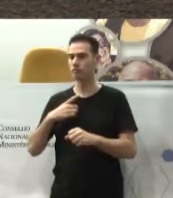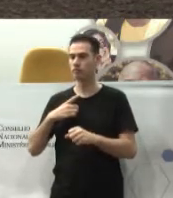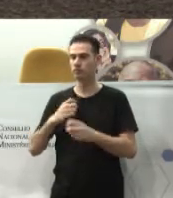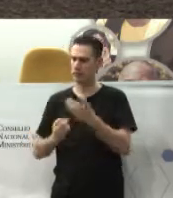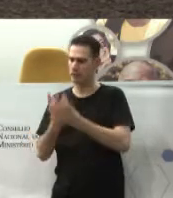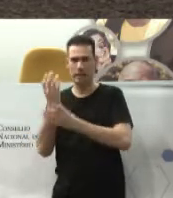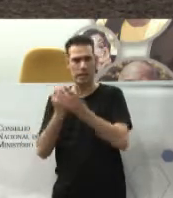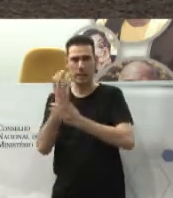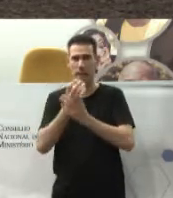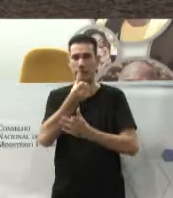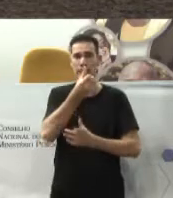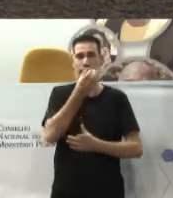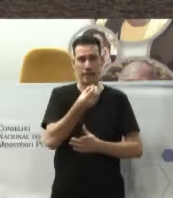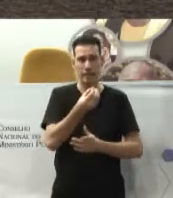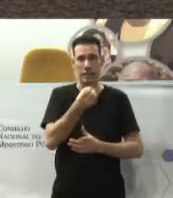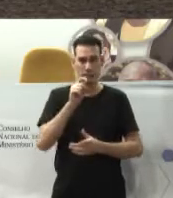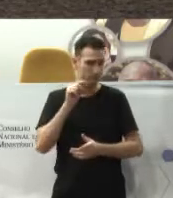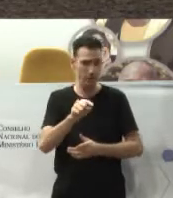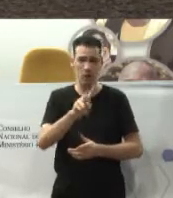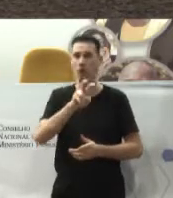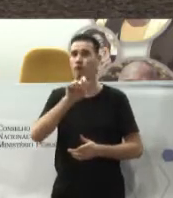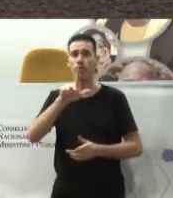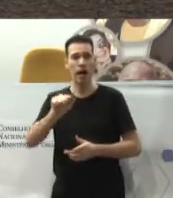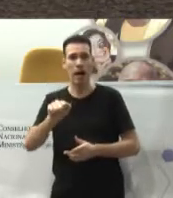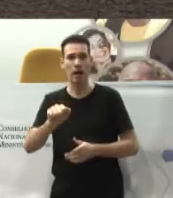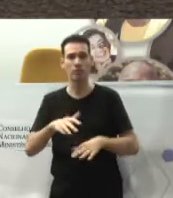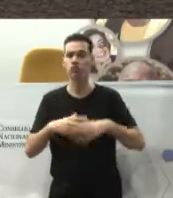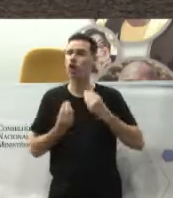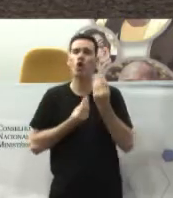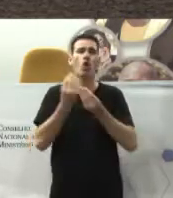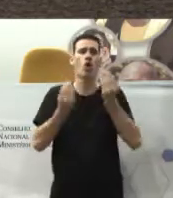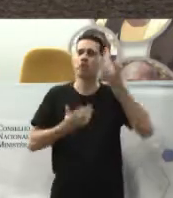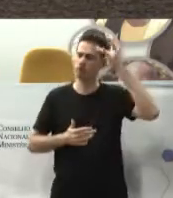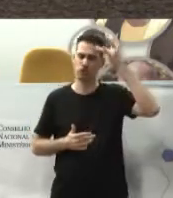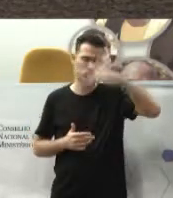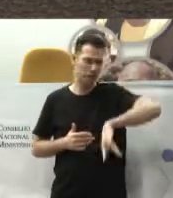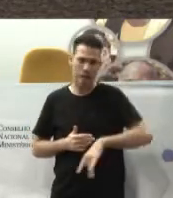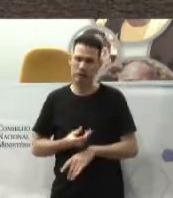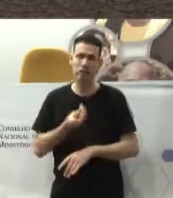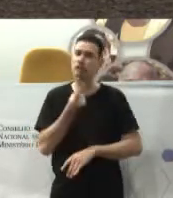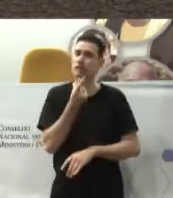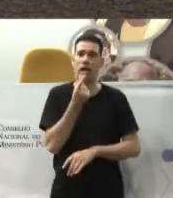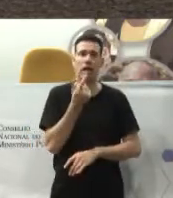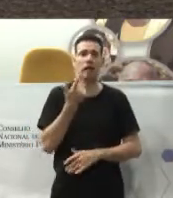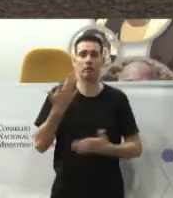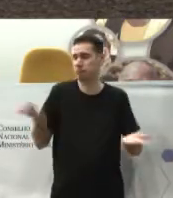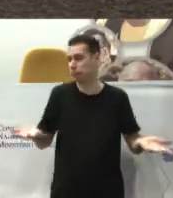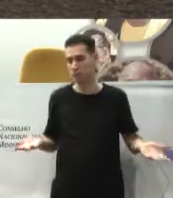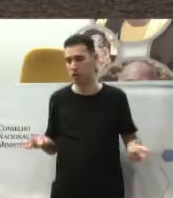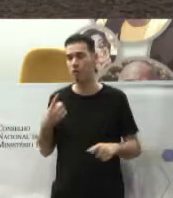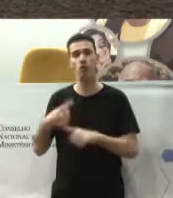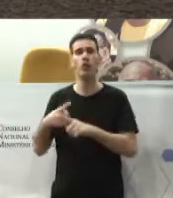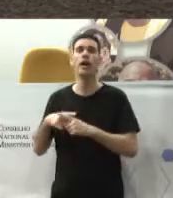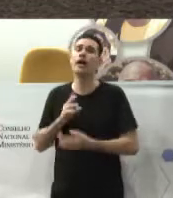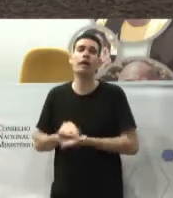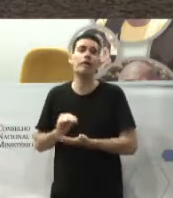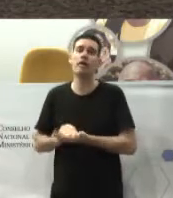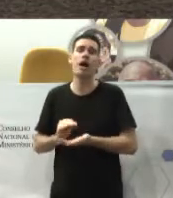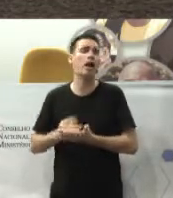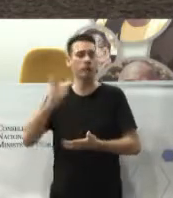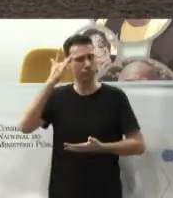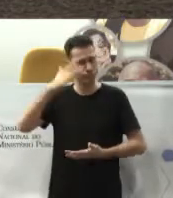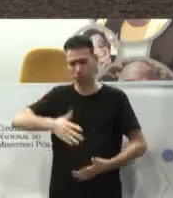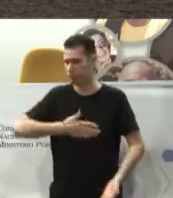vagas novas. Não me importa como, não me importa de onde vai sair esse dinheiro, não me importa por que faltavam vagas, não